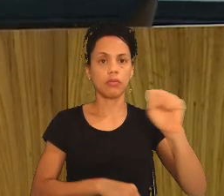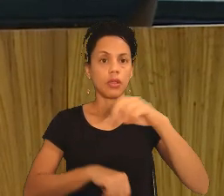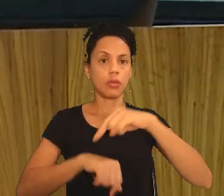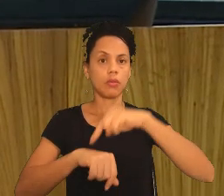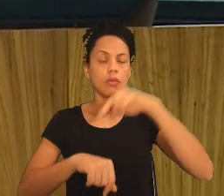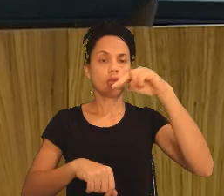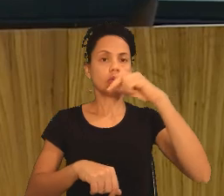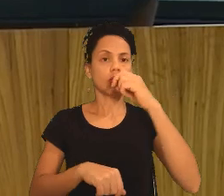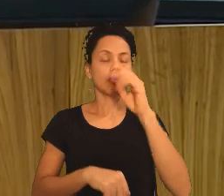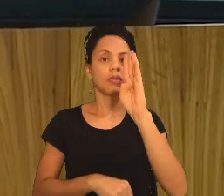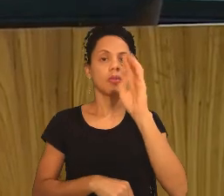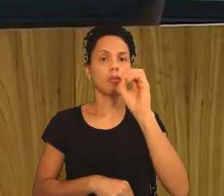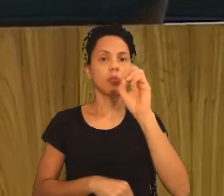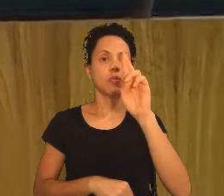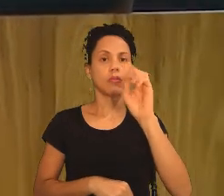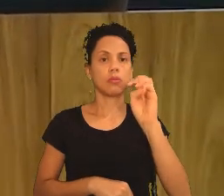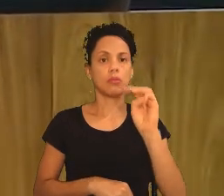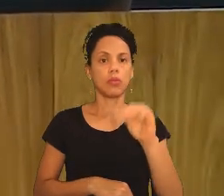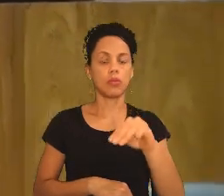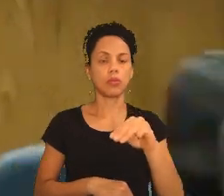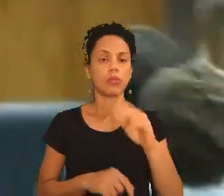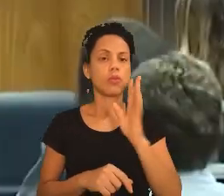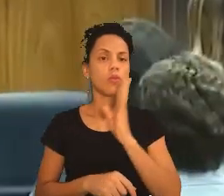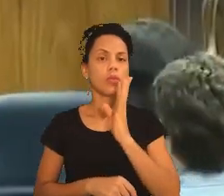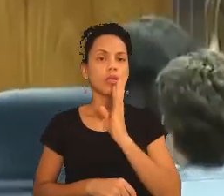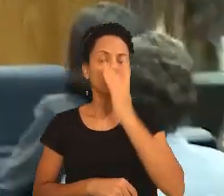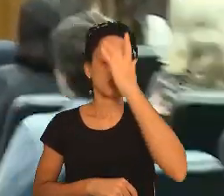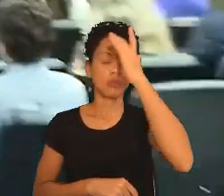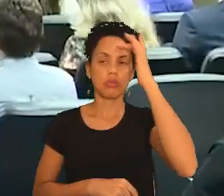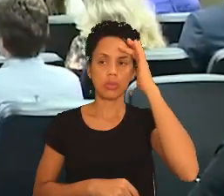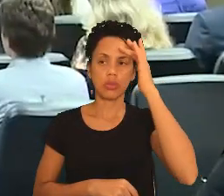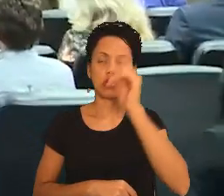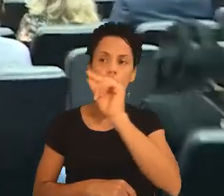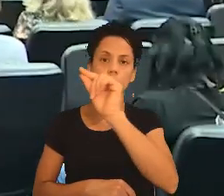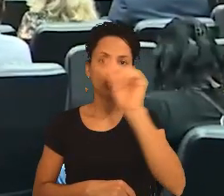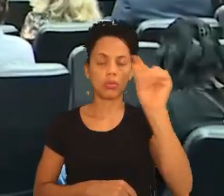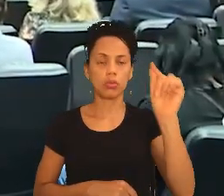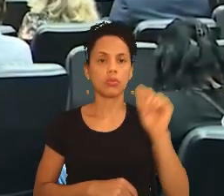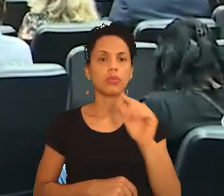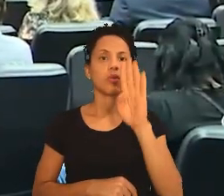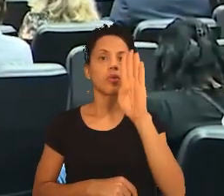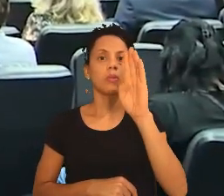Santo. E também boa parte da Bahia e do